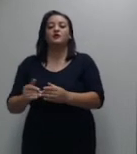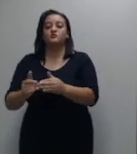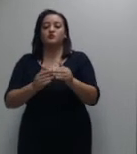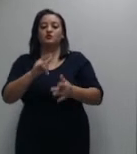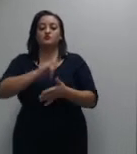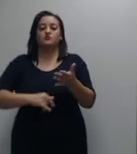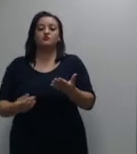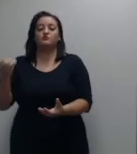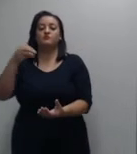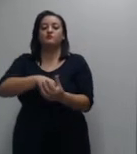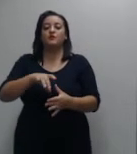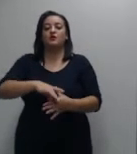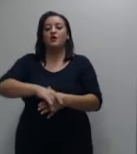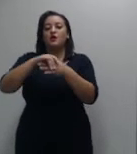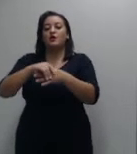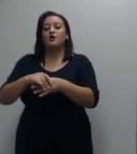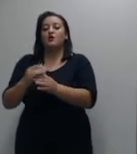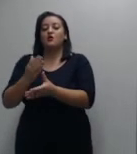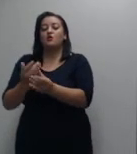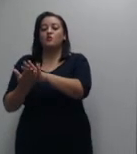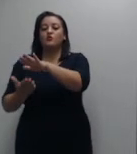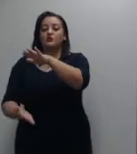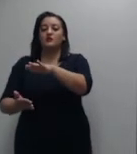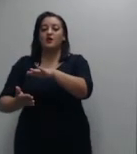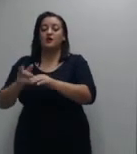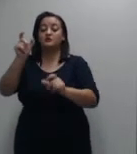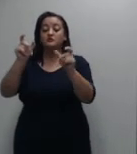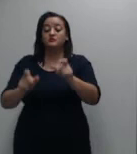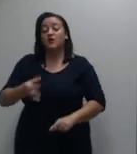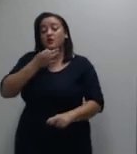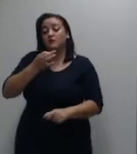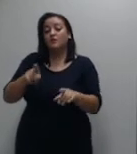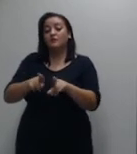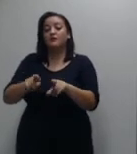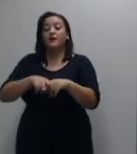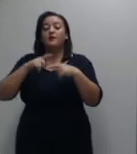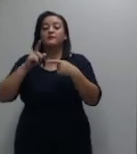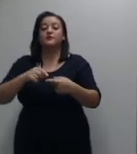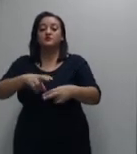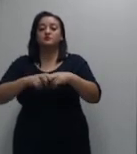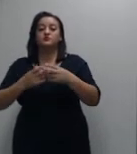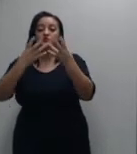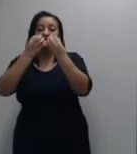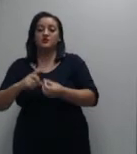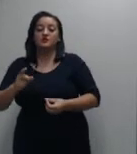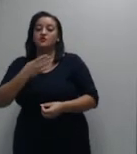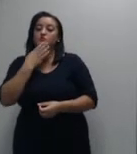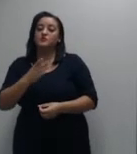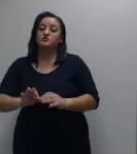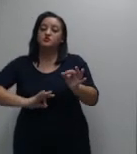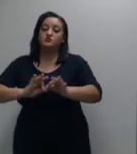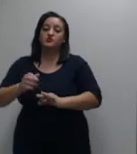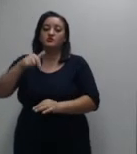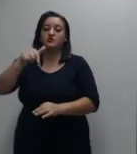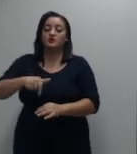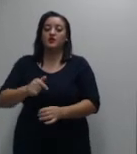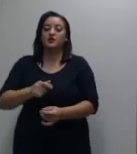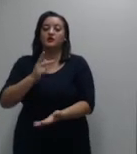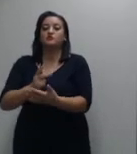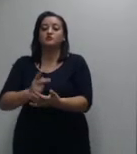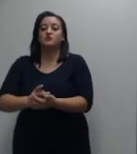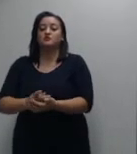aos autos e das navegações e elas as partes por isso deve ser indiferente nos pedidos formulados da promulgação